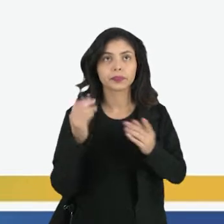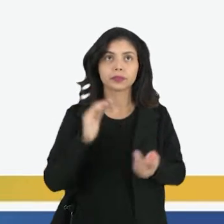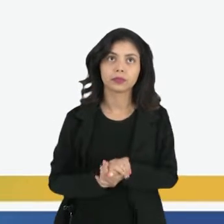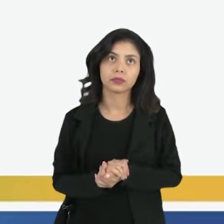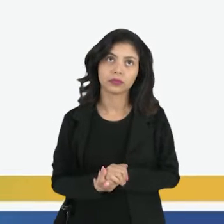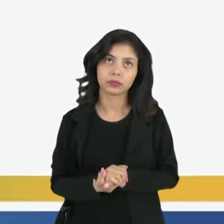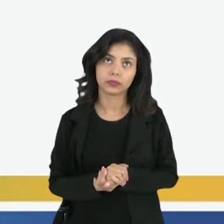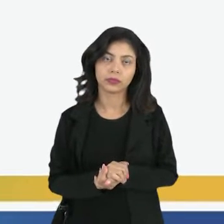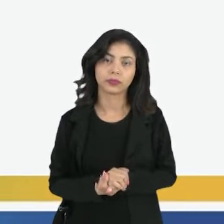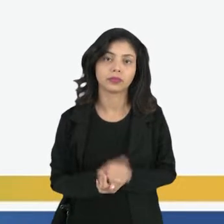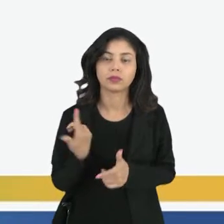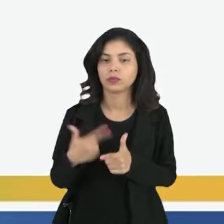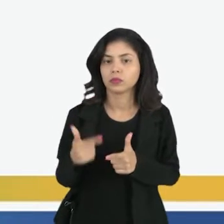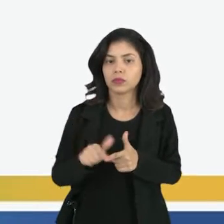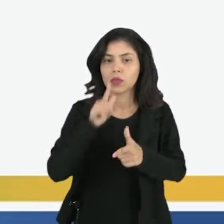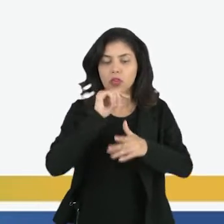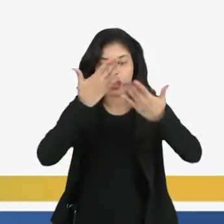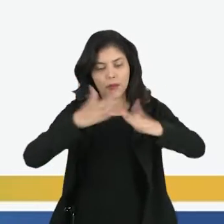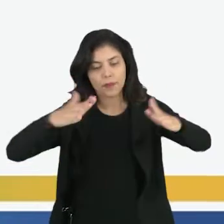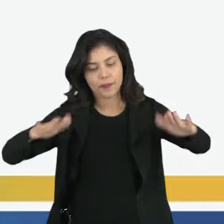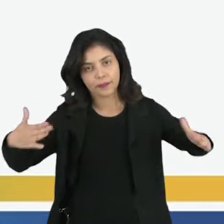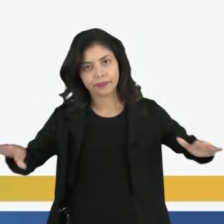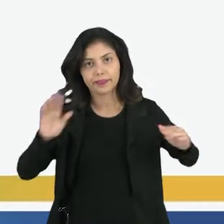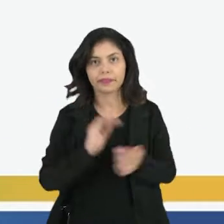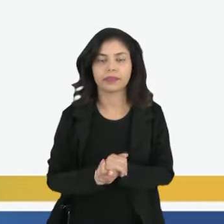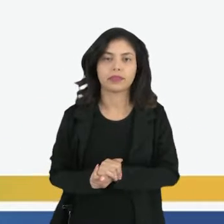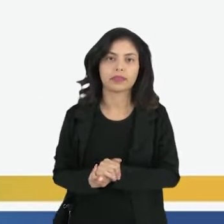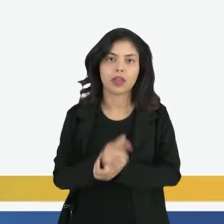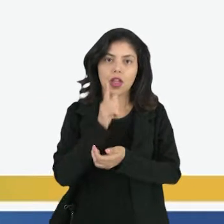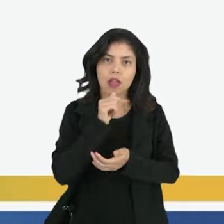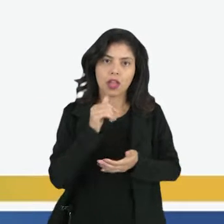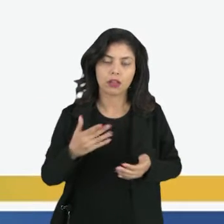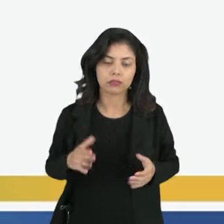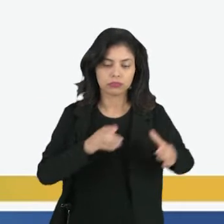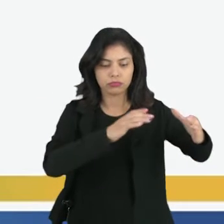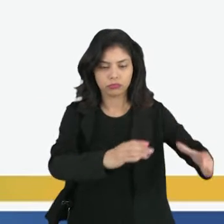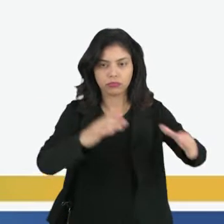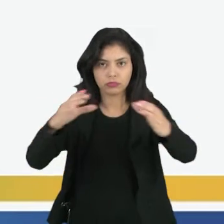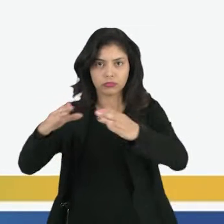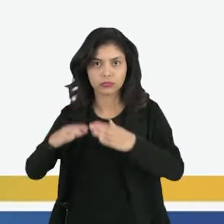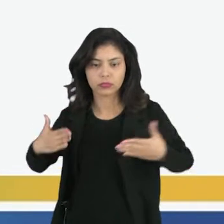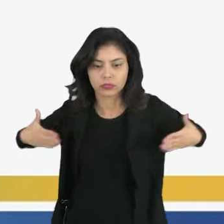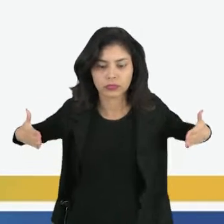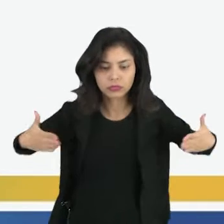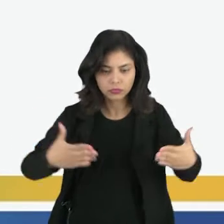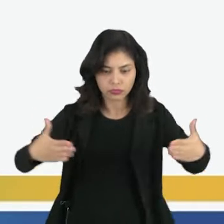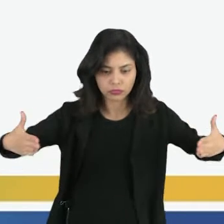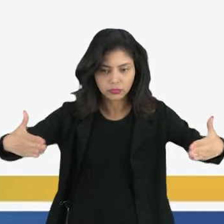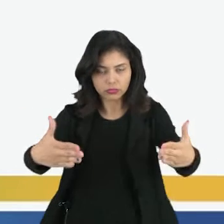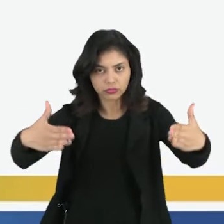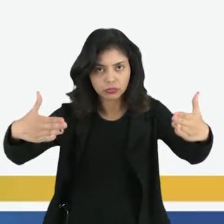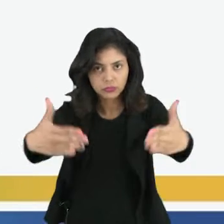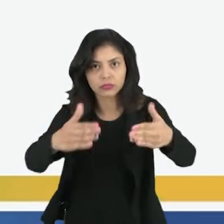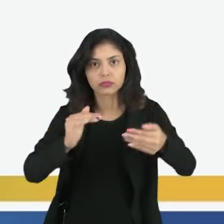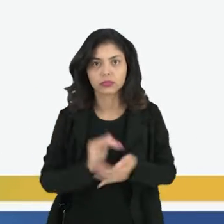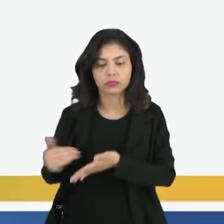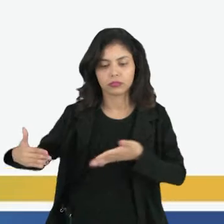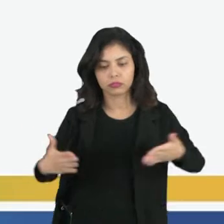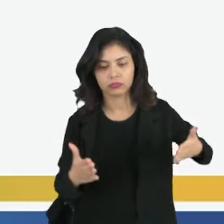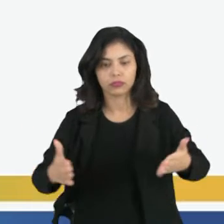meio ambiente, mas muitas das vezes essa ação humana ela é completamente